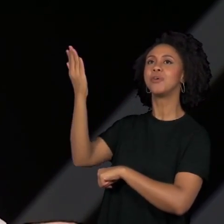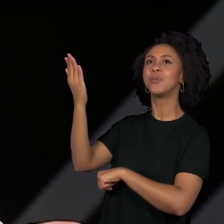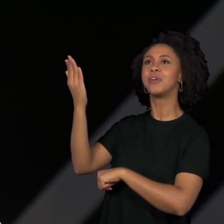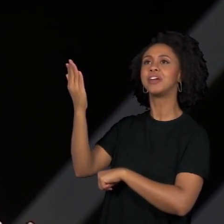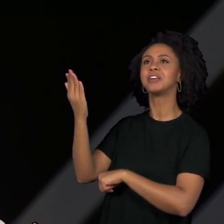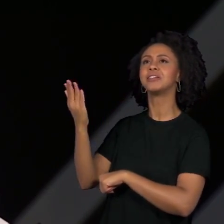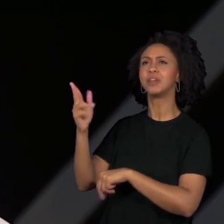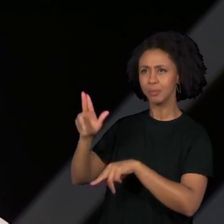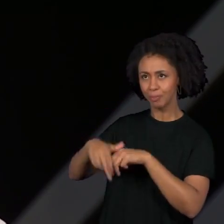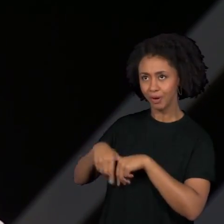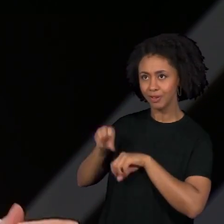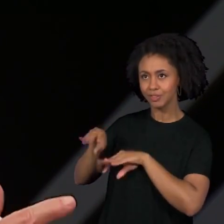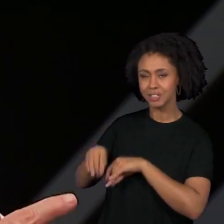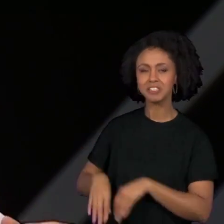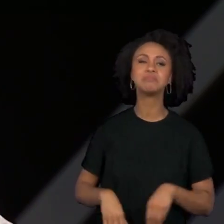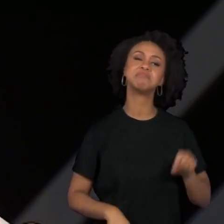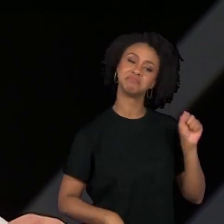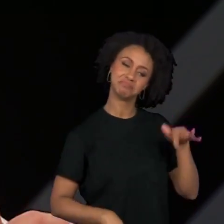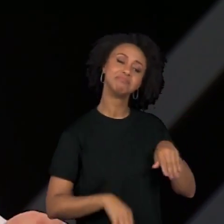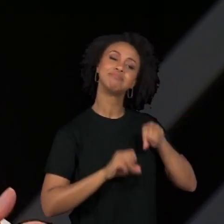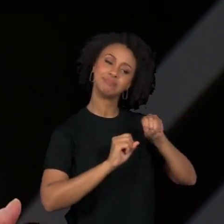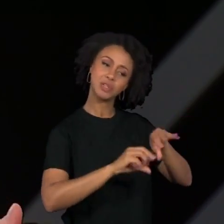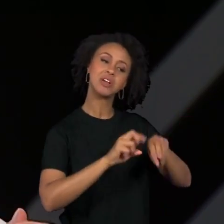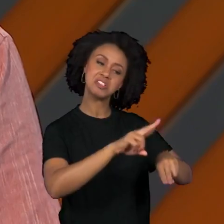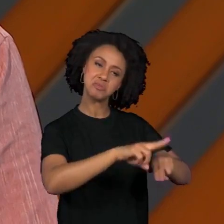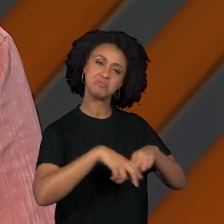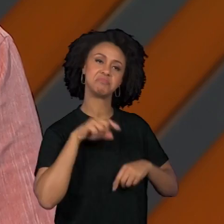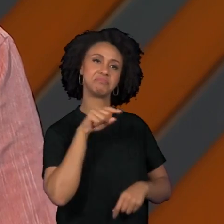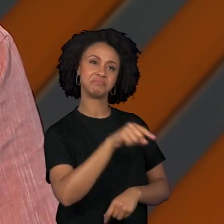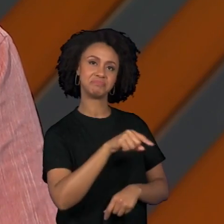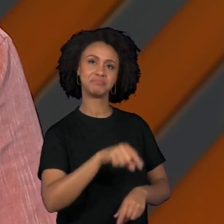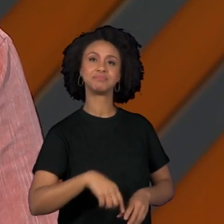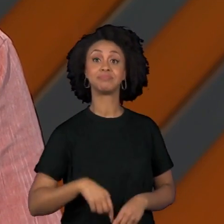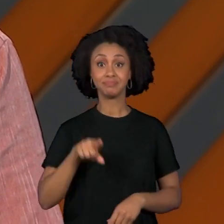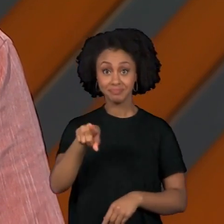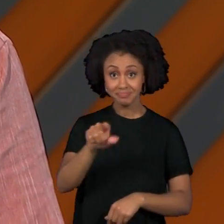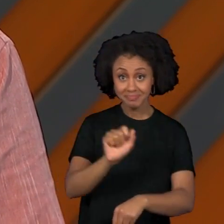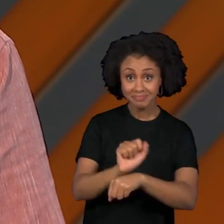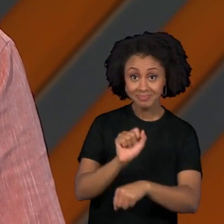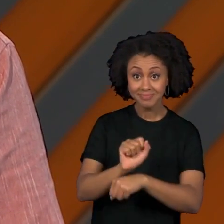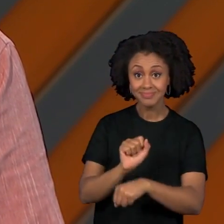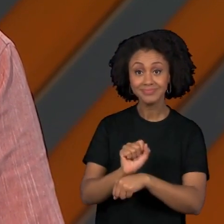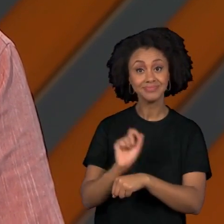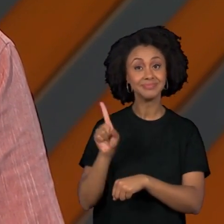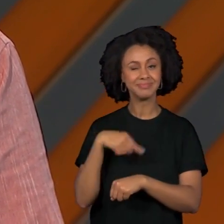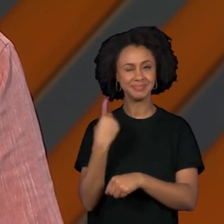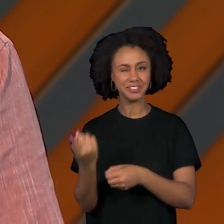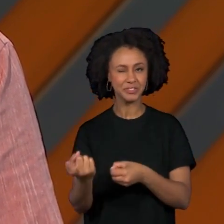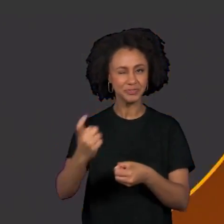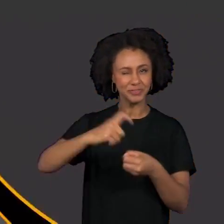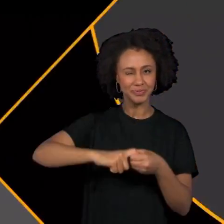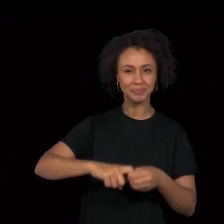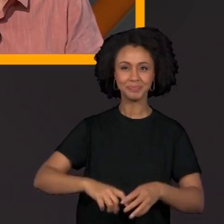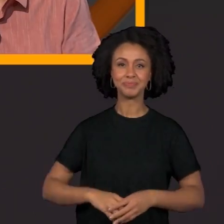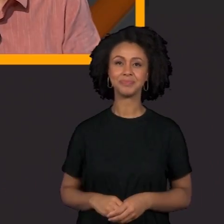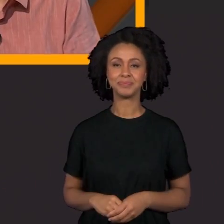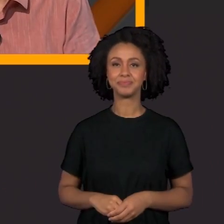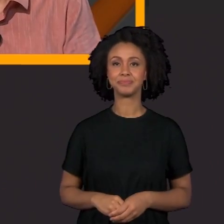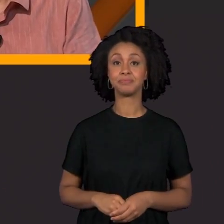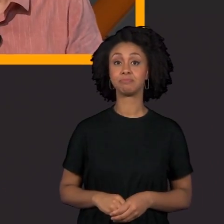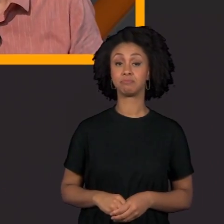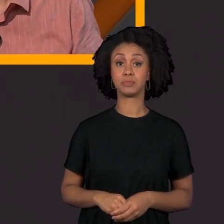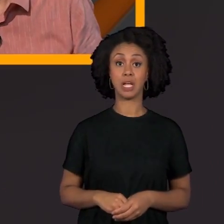Pela educação. Pela educação. Fique conosco, voltamos já já. Na